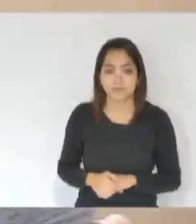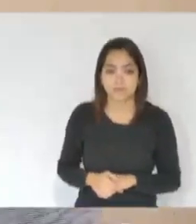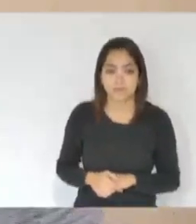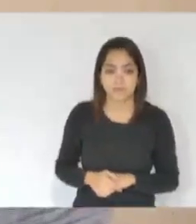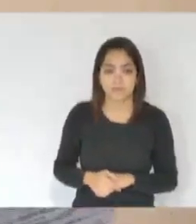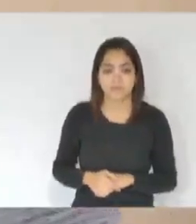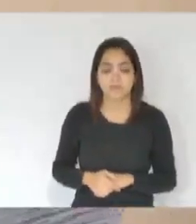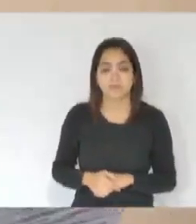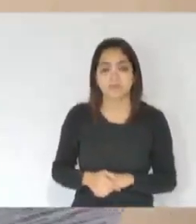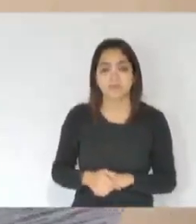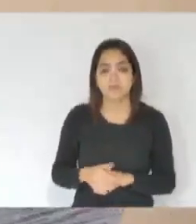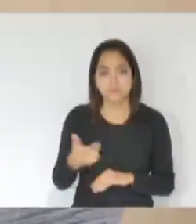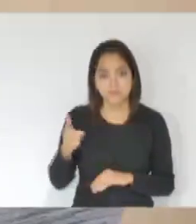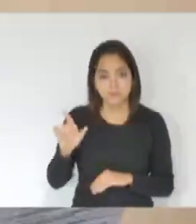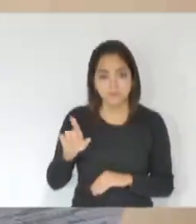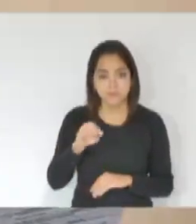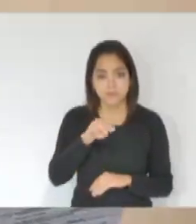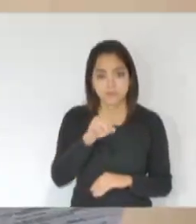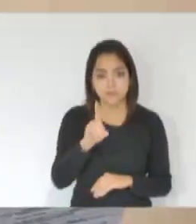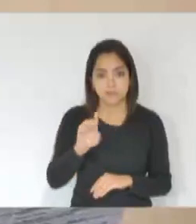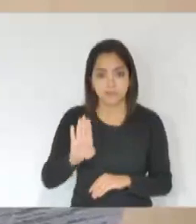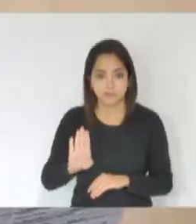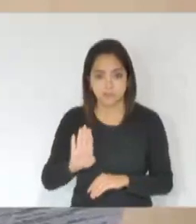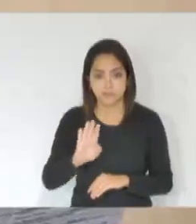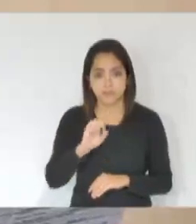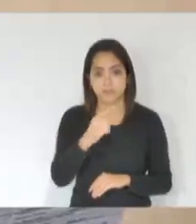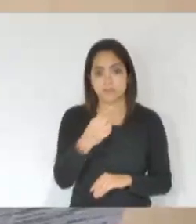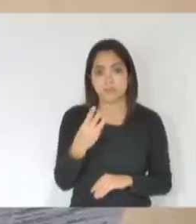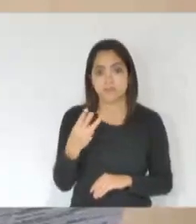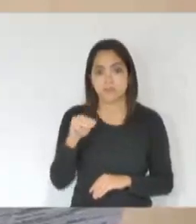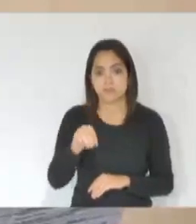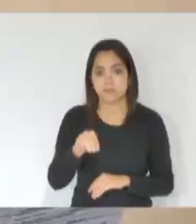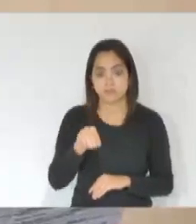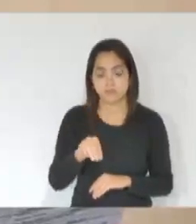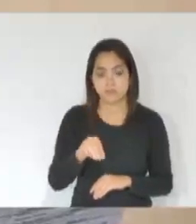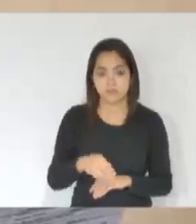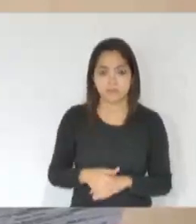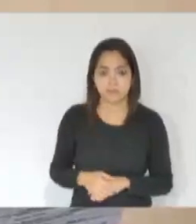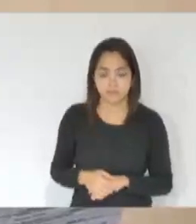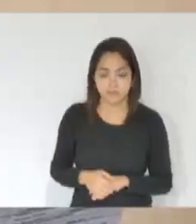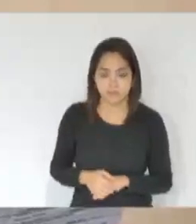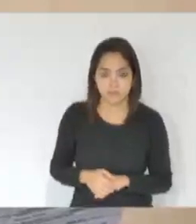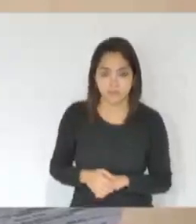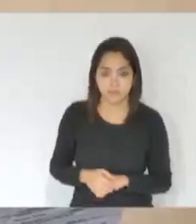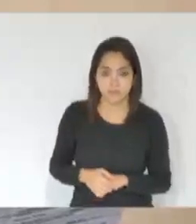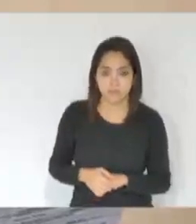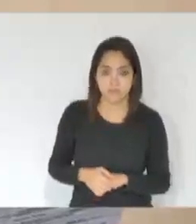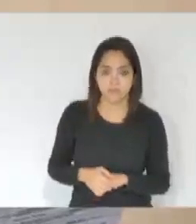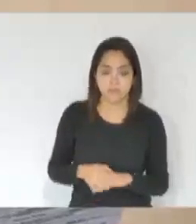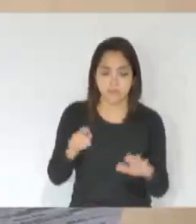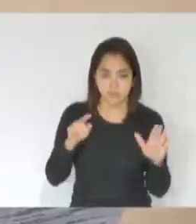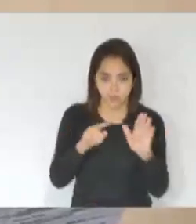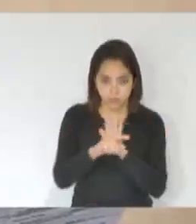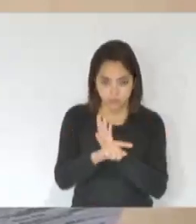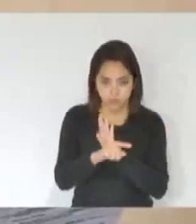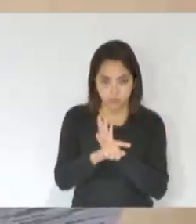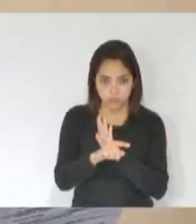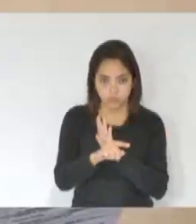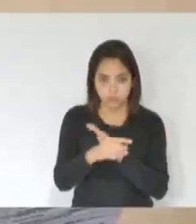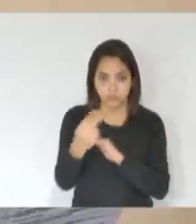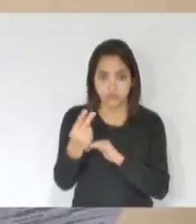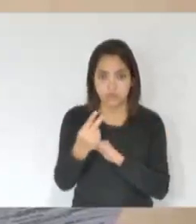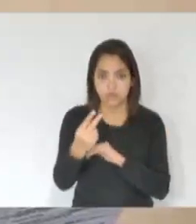Próximo horário destinado ao MDB, pelo tempo de 13 minutos e 30 segundos. Consulto o vice-líder